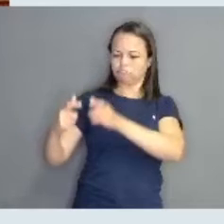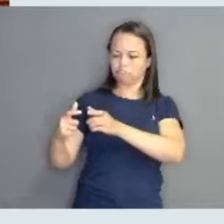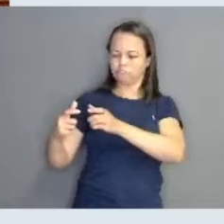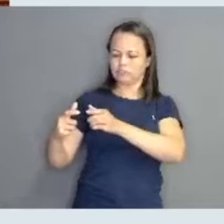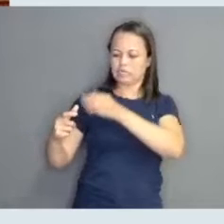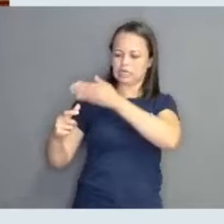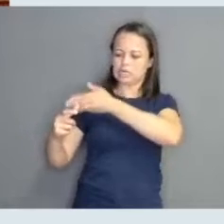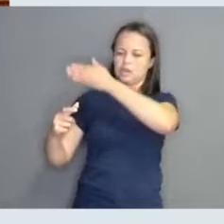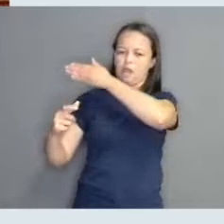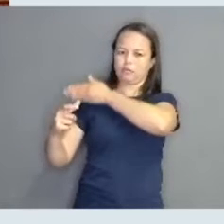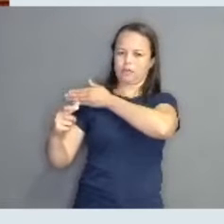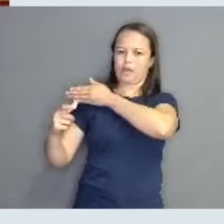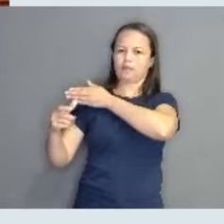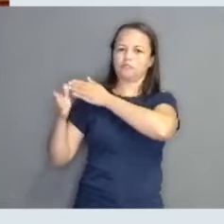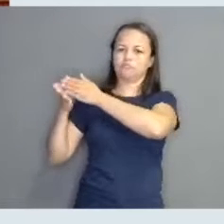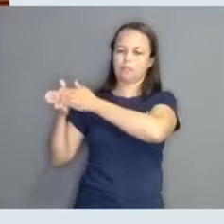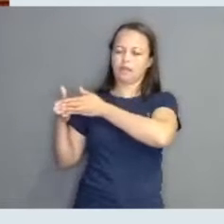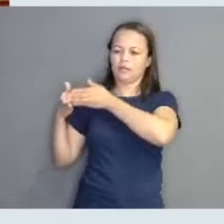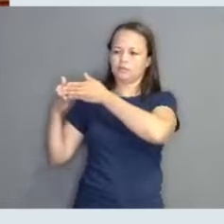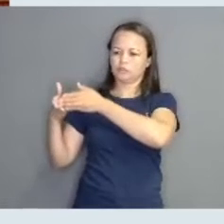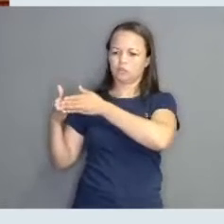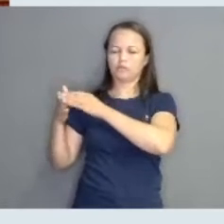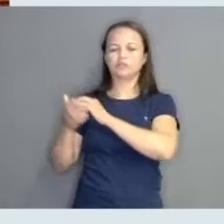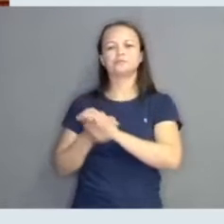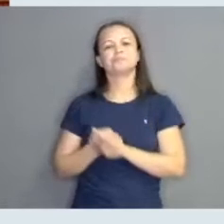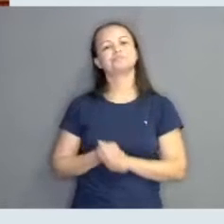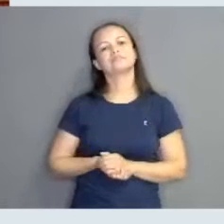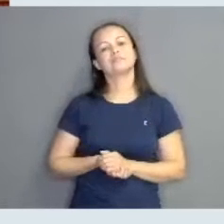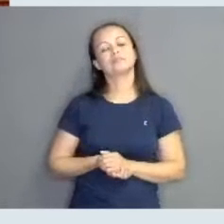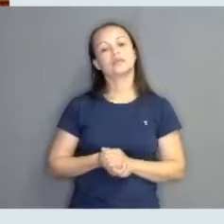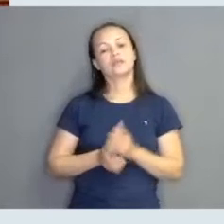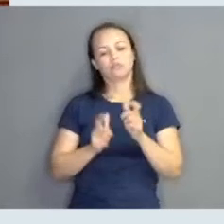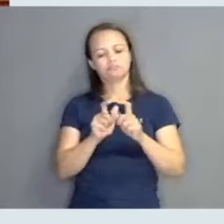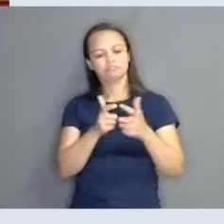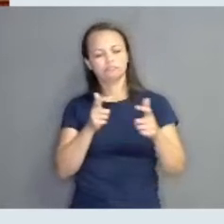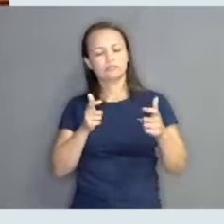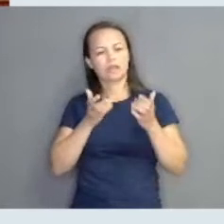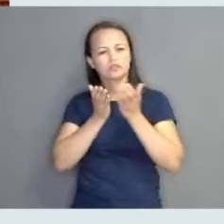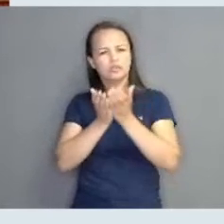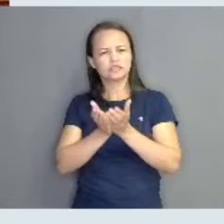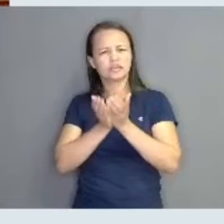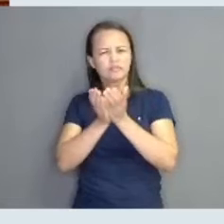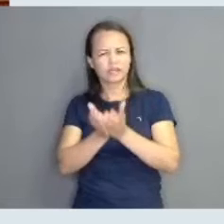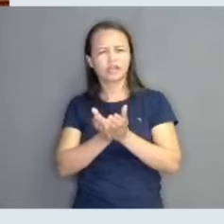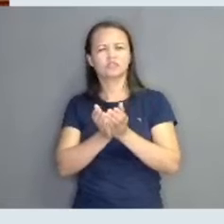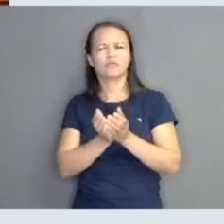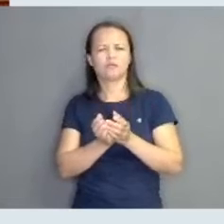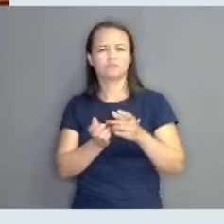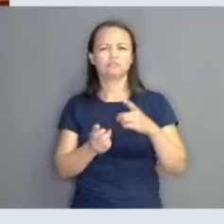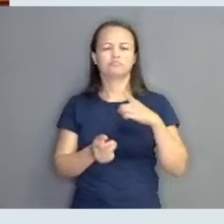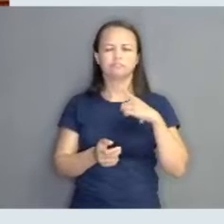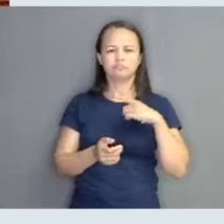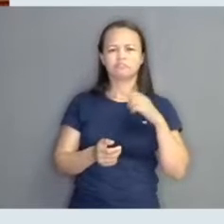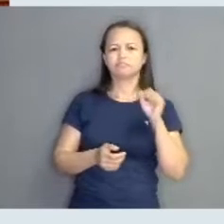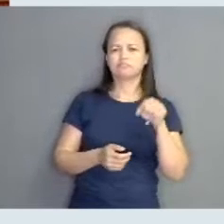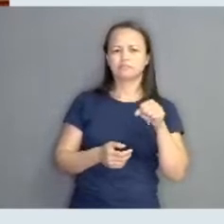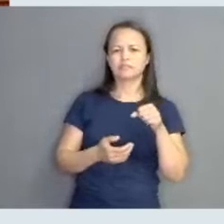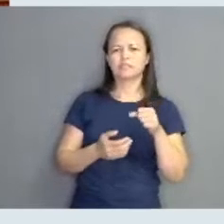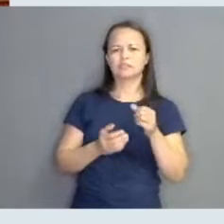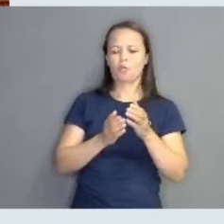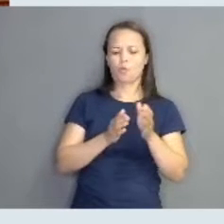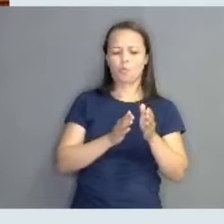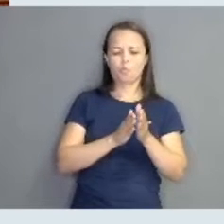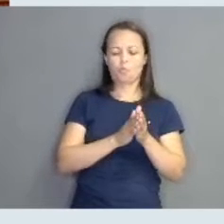existiram conflitos na época entre nas grandes navegações? Sim. Do outro lado também embarcações